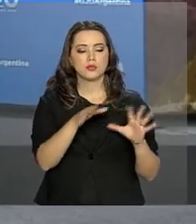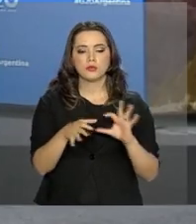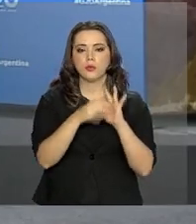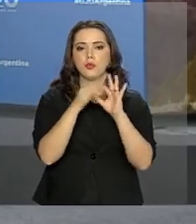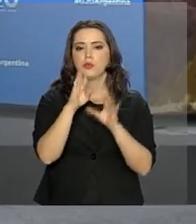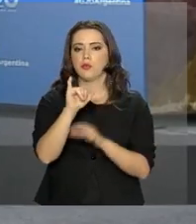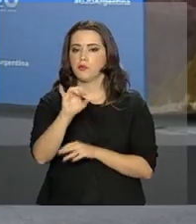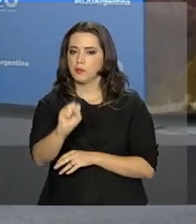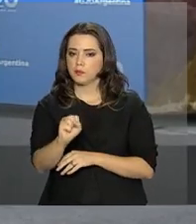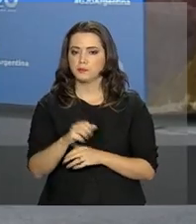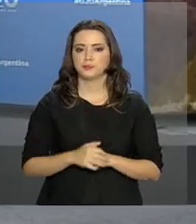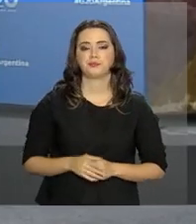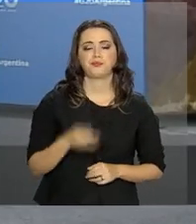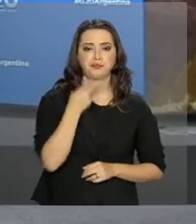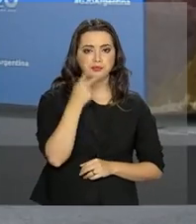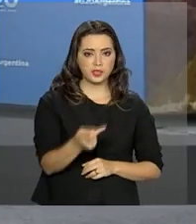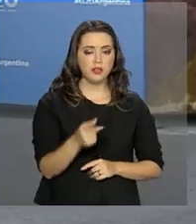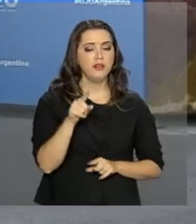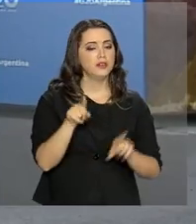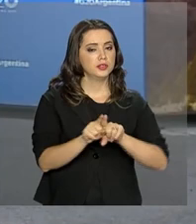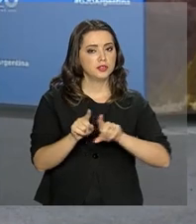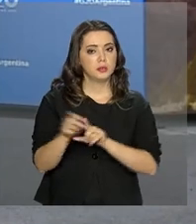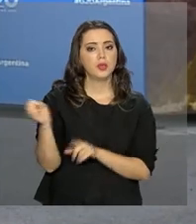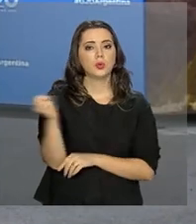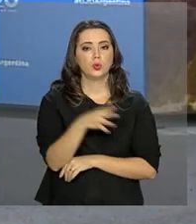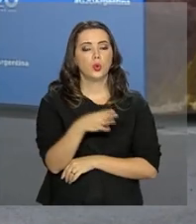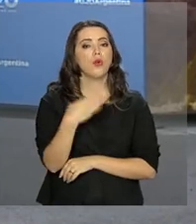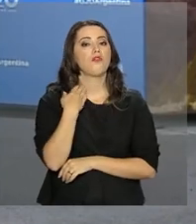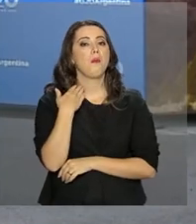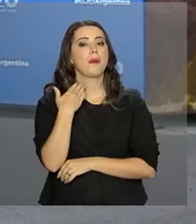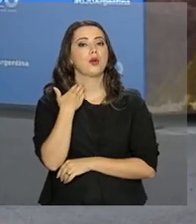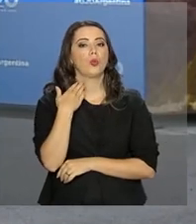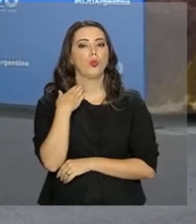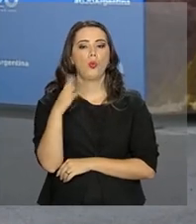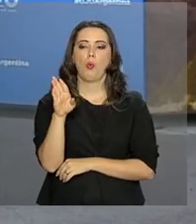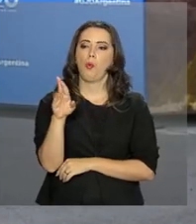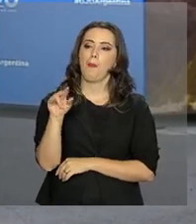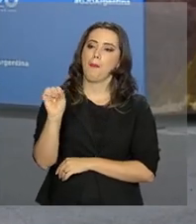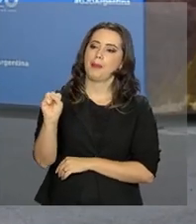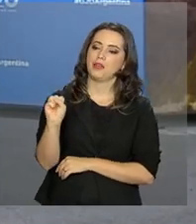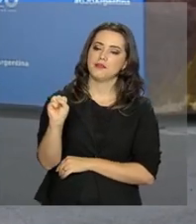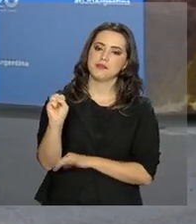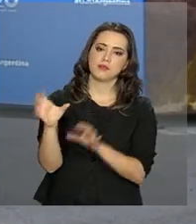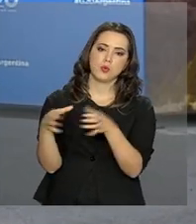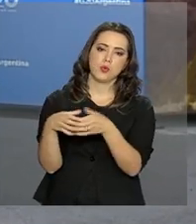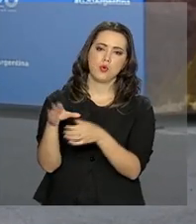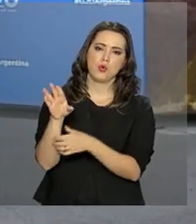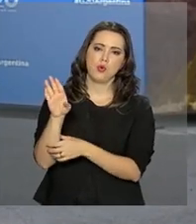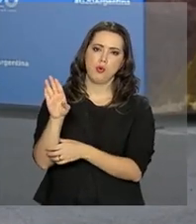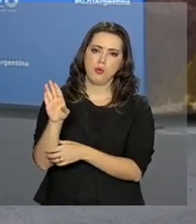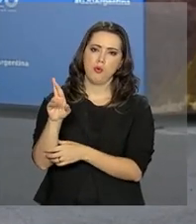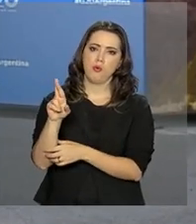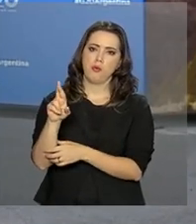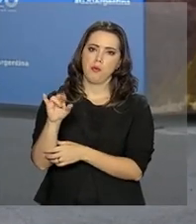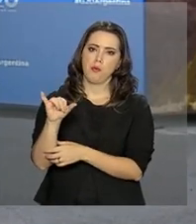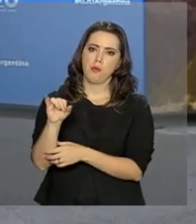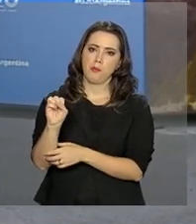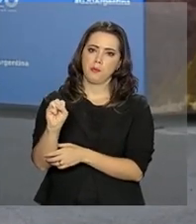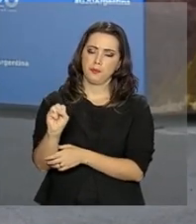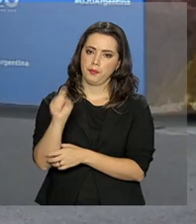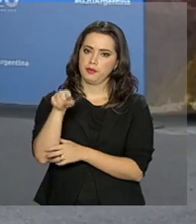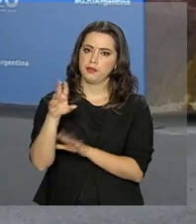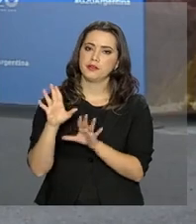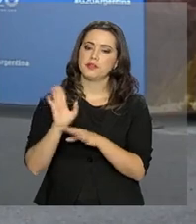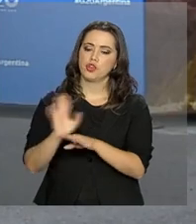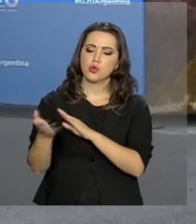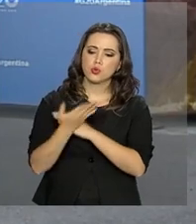a consolidação do novo Banco de Desenvolvimento, o Banco do BRICS, como um símbolo da cooperação entre os países